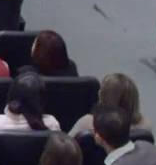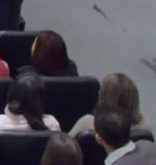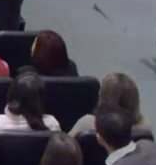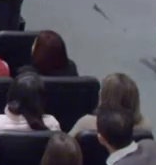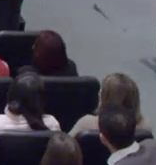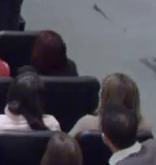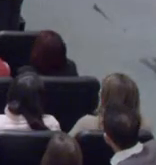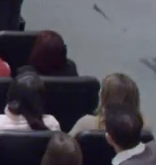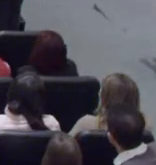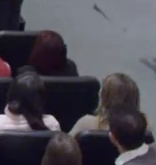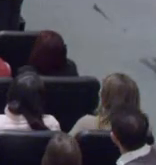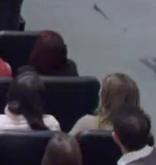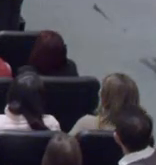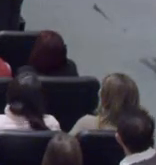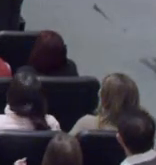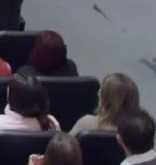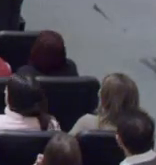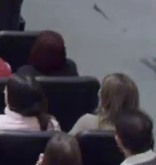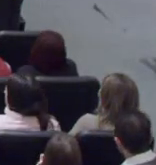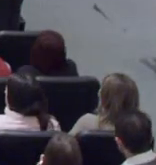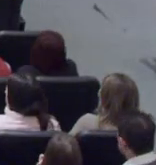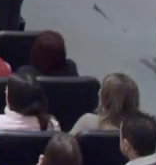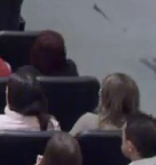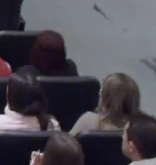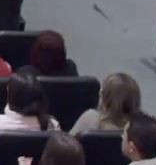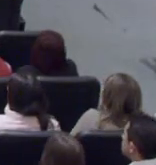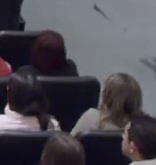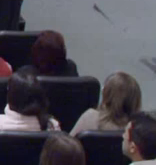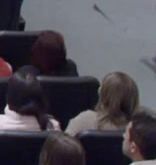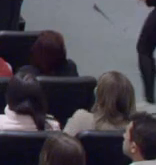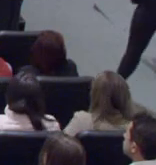Lembrando que cada um terá o tempo de 15 minutos.